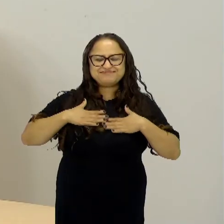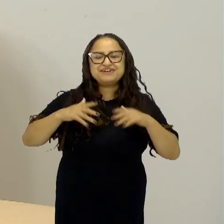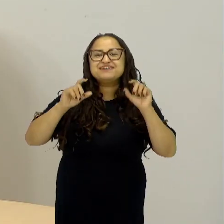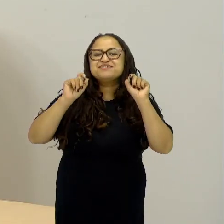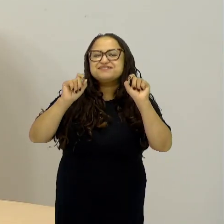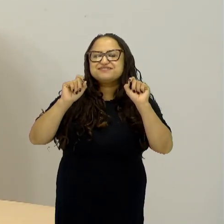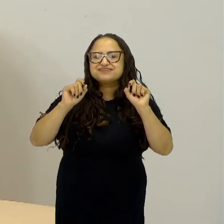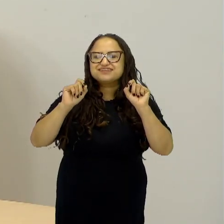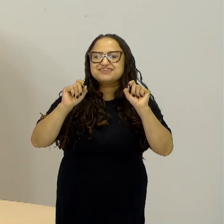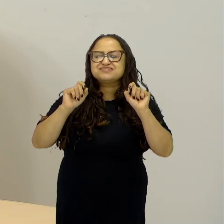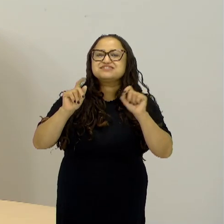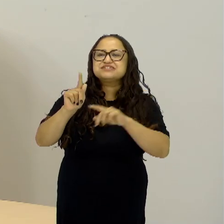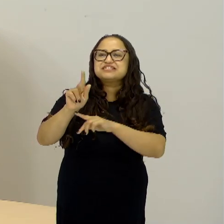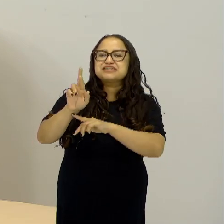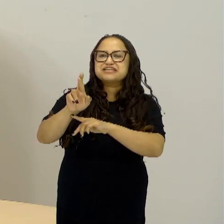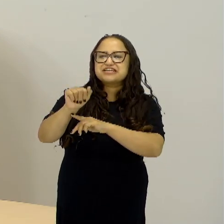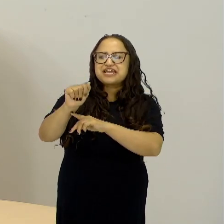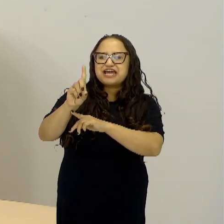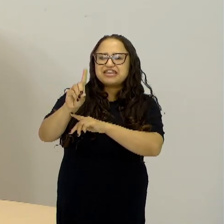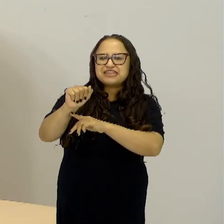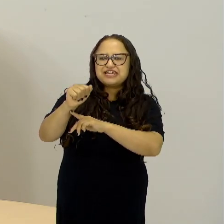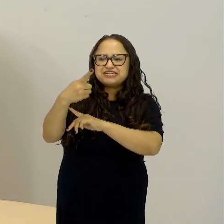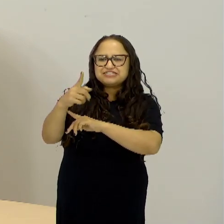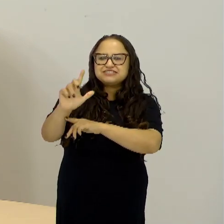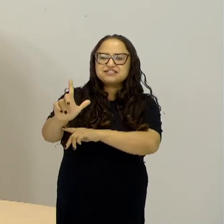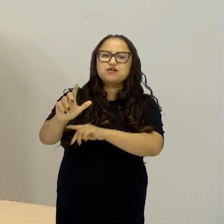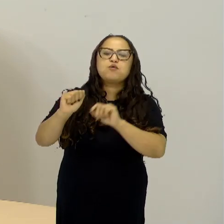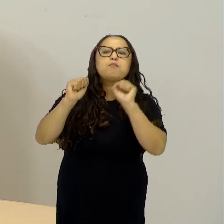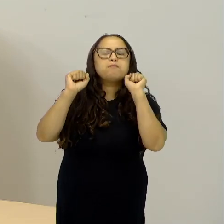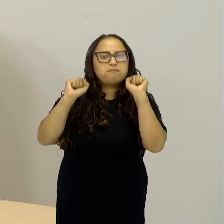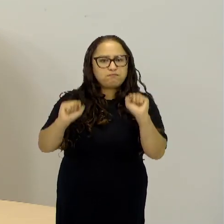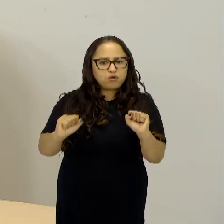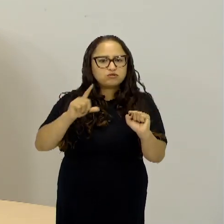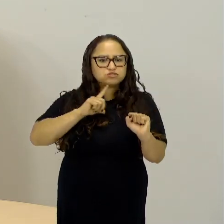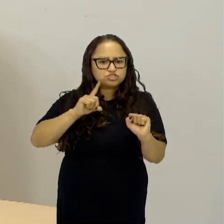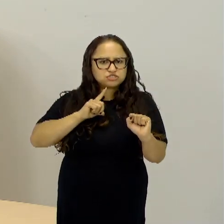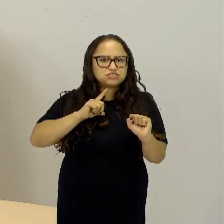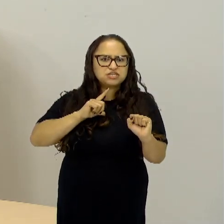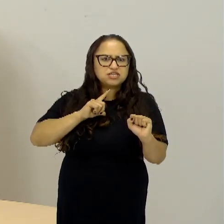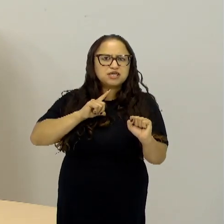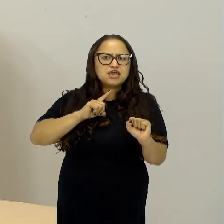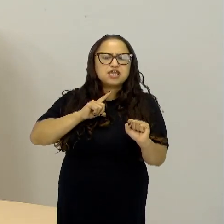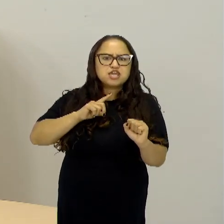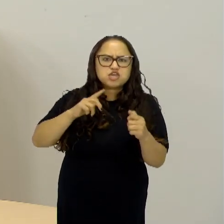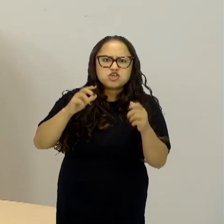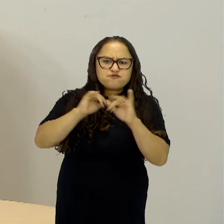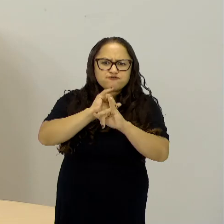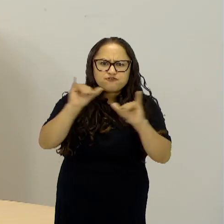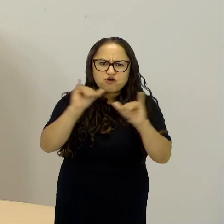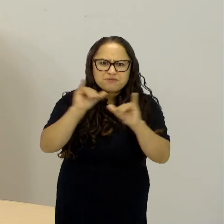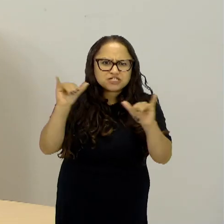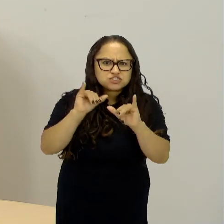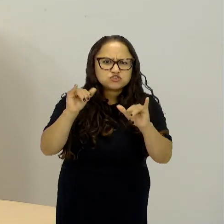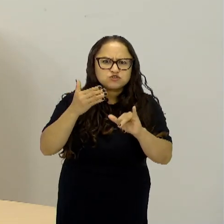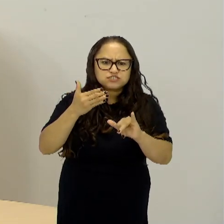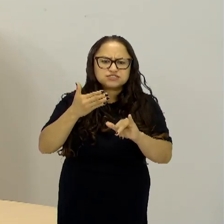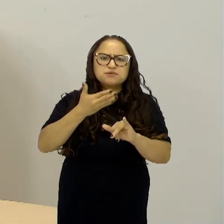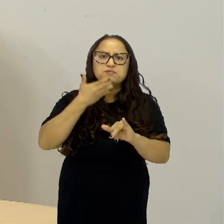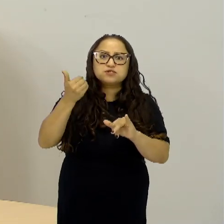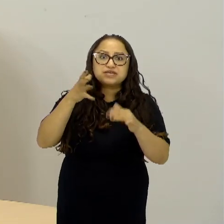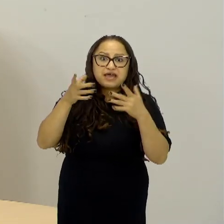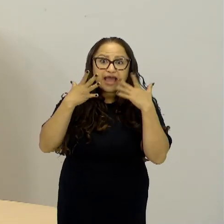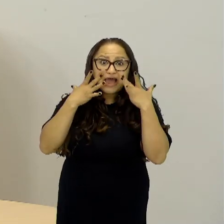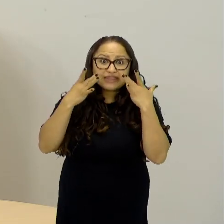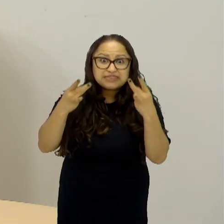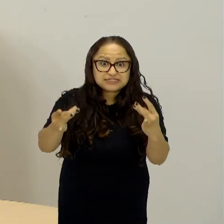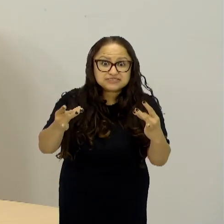Gradação, você pode tanto crescer e para o clímax, como decrescer. Então, você pode subir a escadinha ou descer.